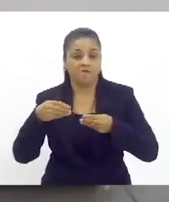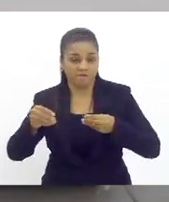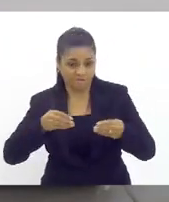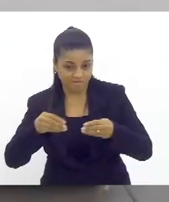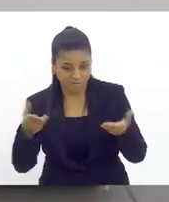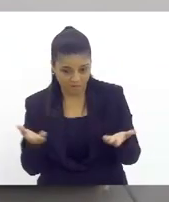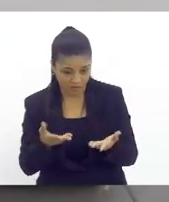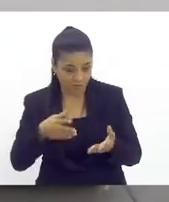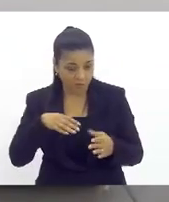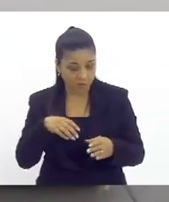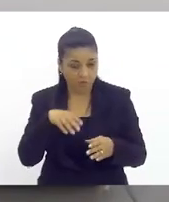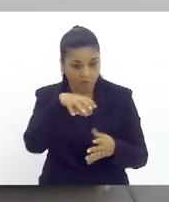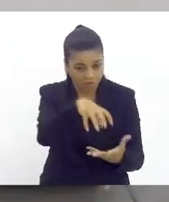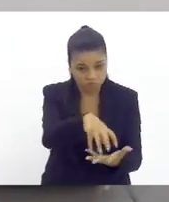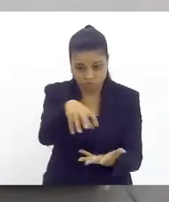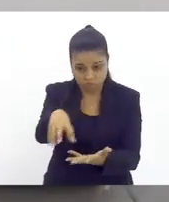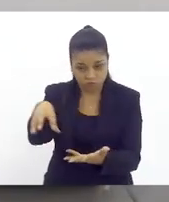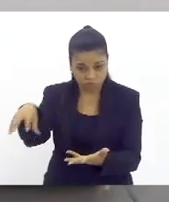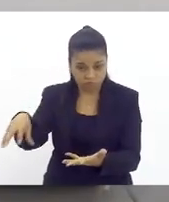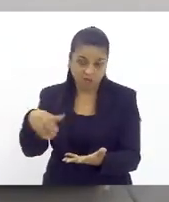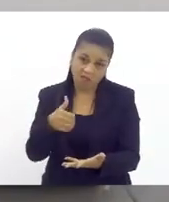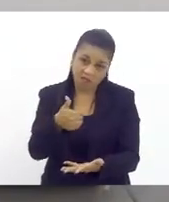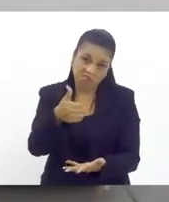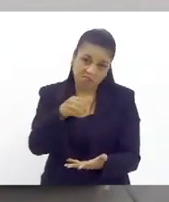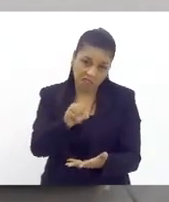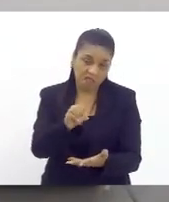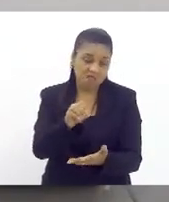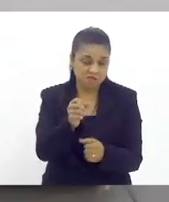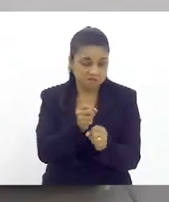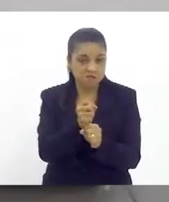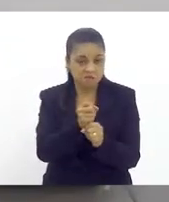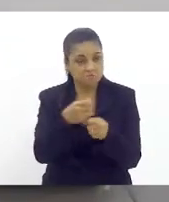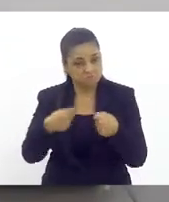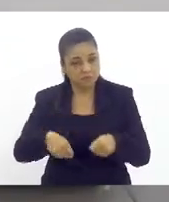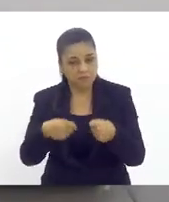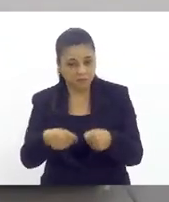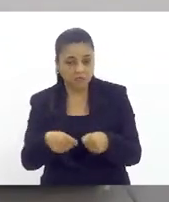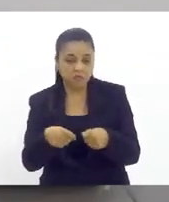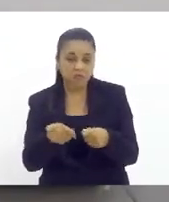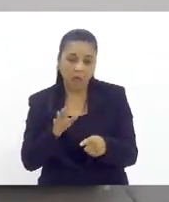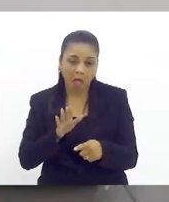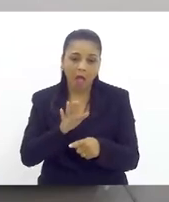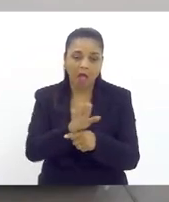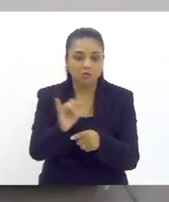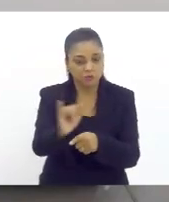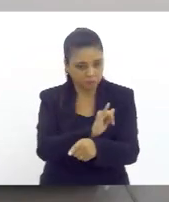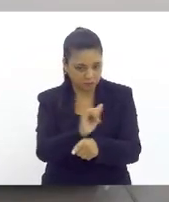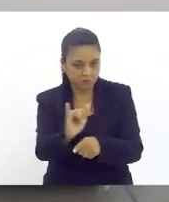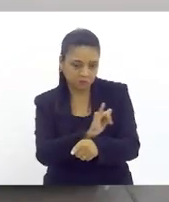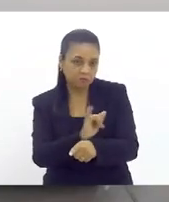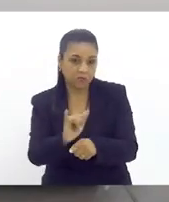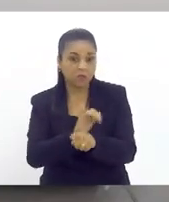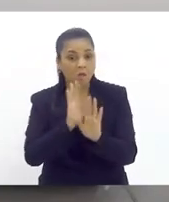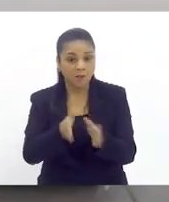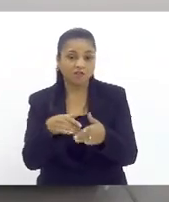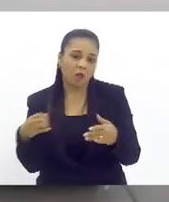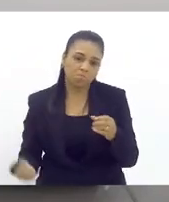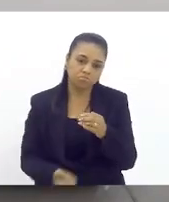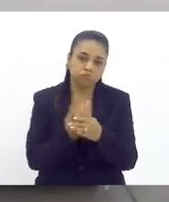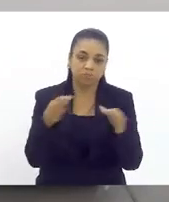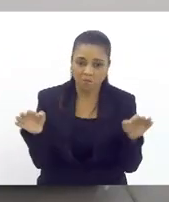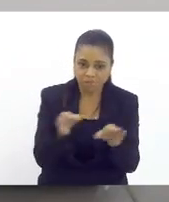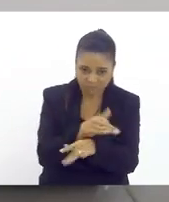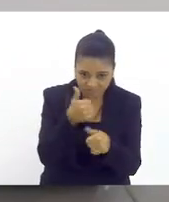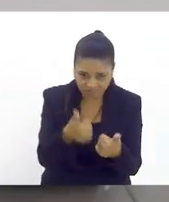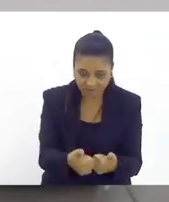couber porque uma coisa de 10 anos talvez alguns até precisem de alguma atualização mas pelo menos já estão lá e a questão